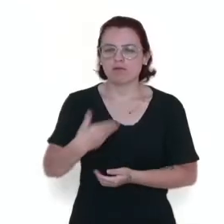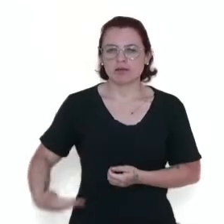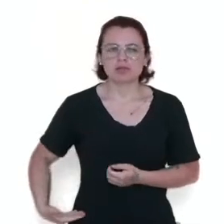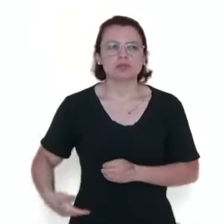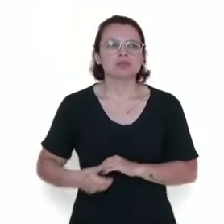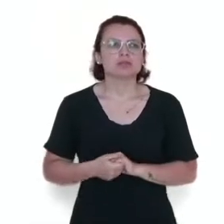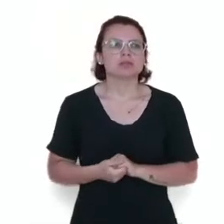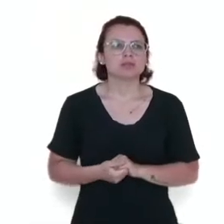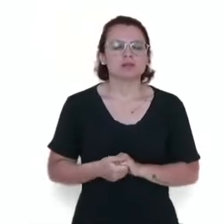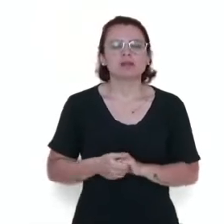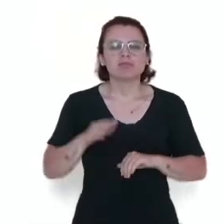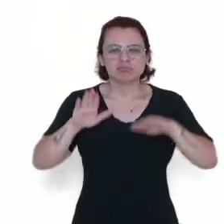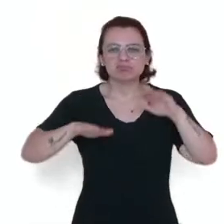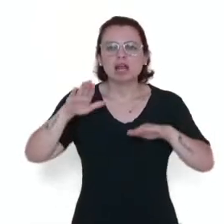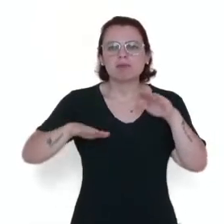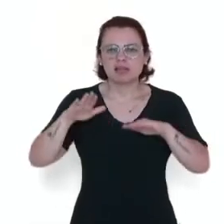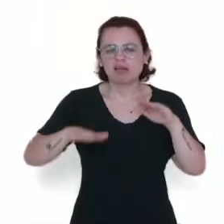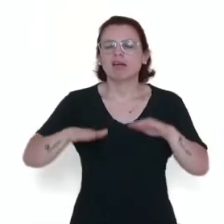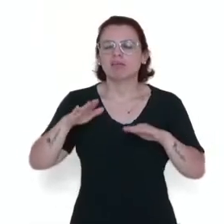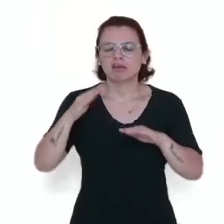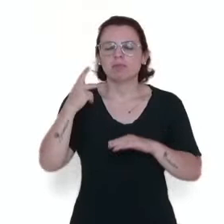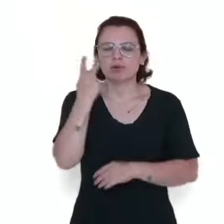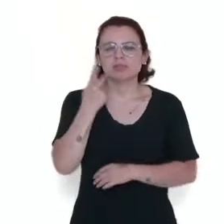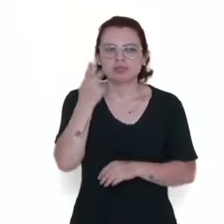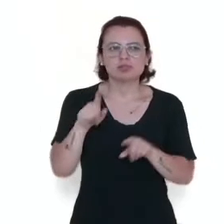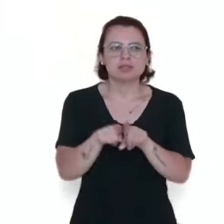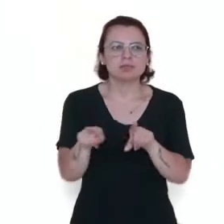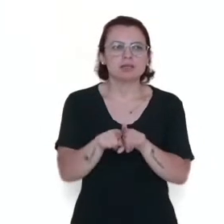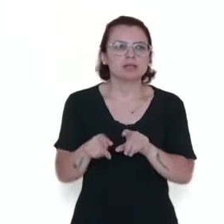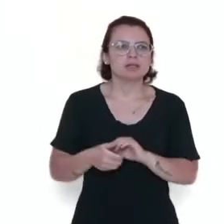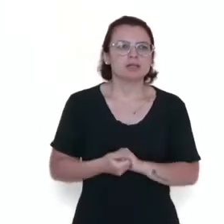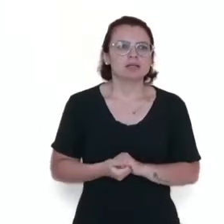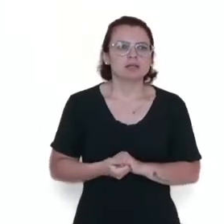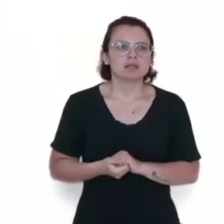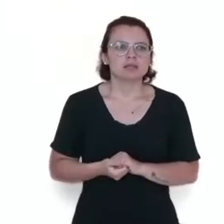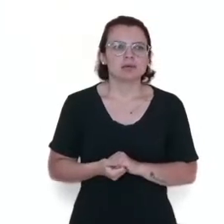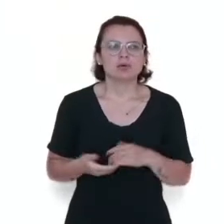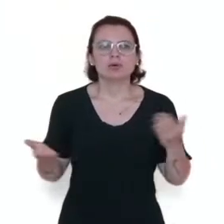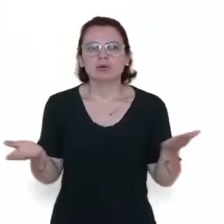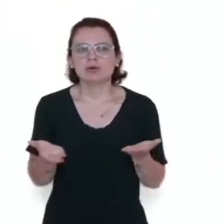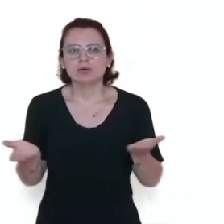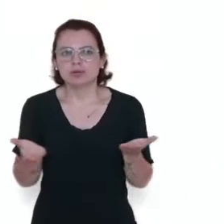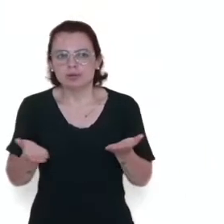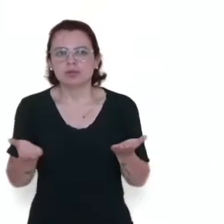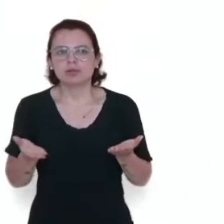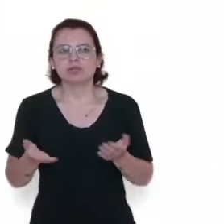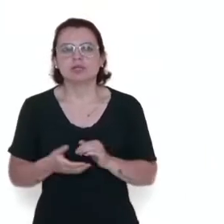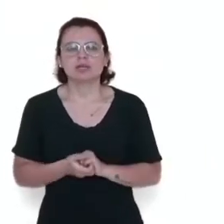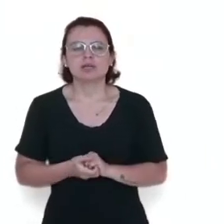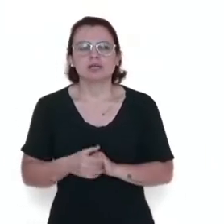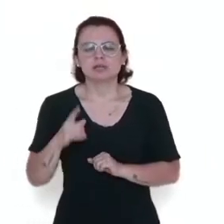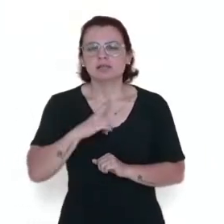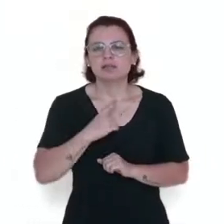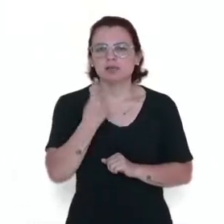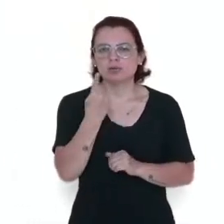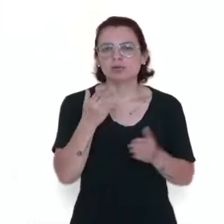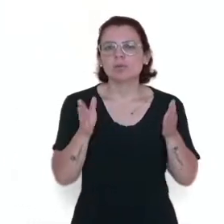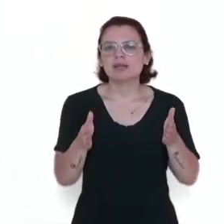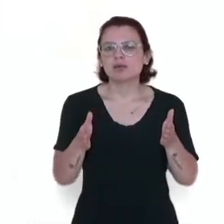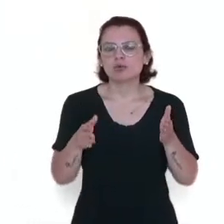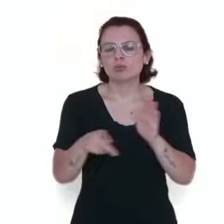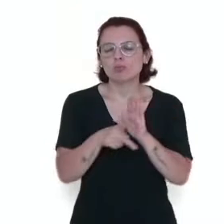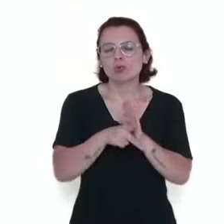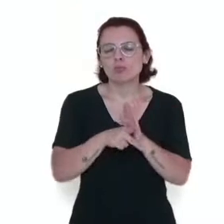autoritários e instabilidade política. Então a RCA vive hoje, né, nos tempos atuais, um período de violência